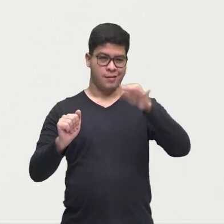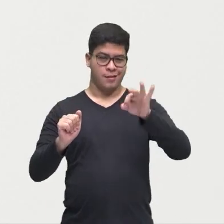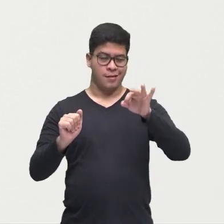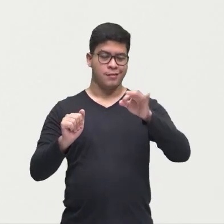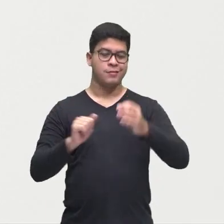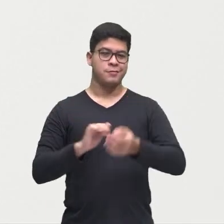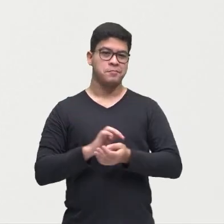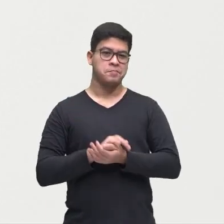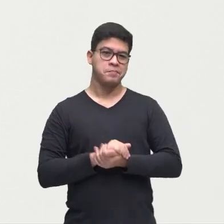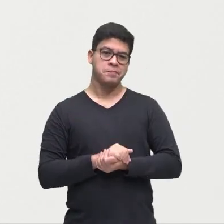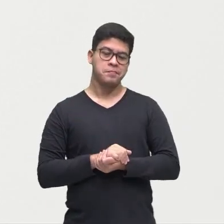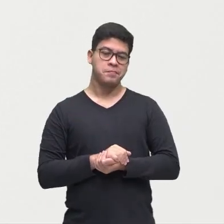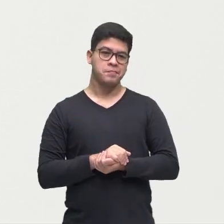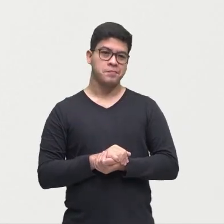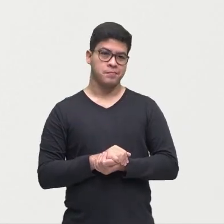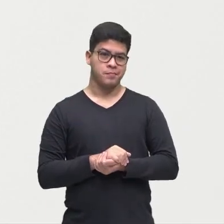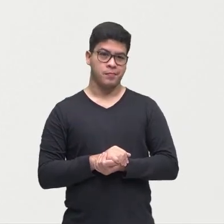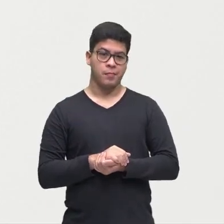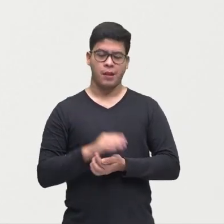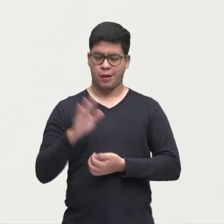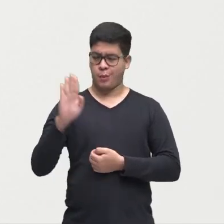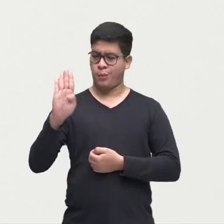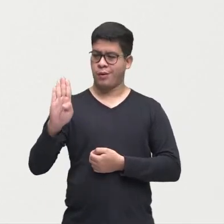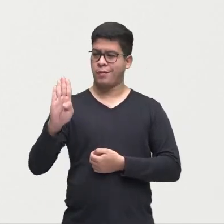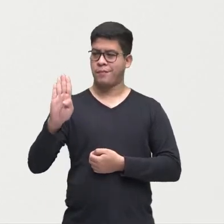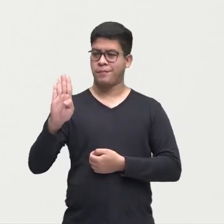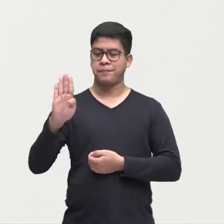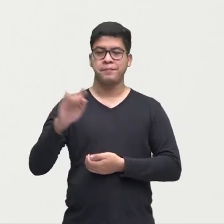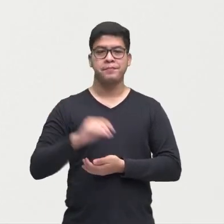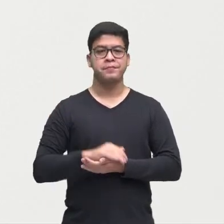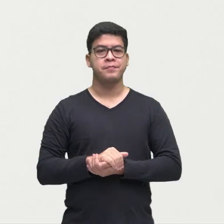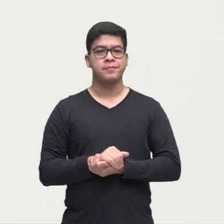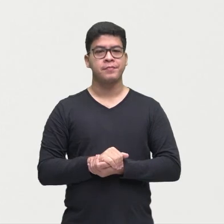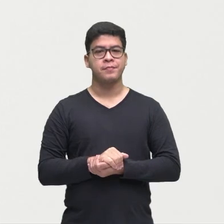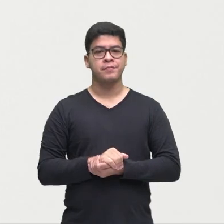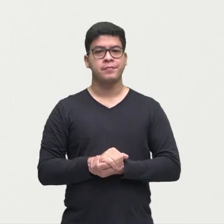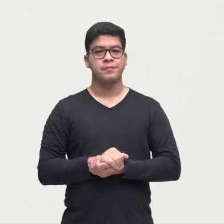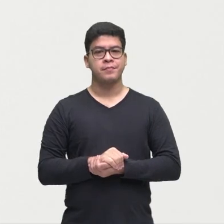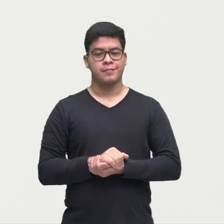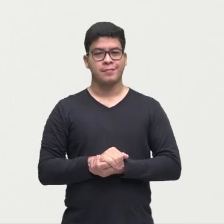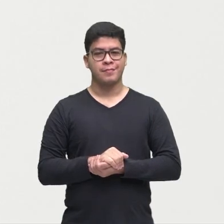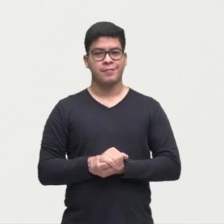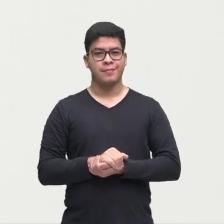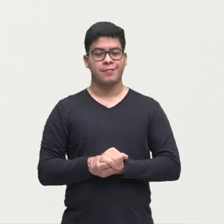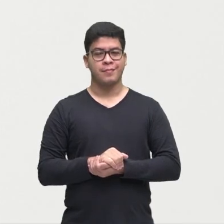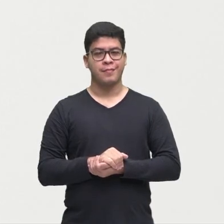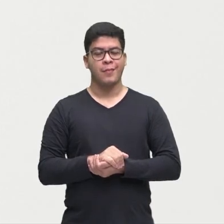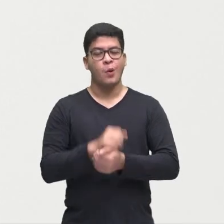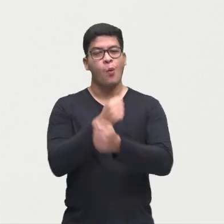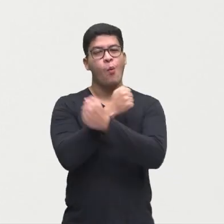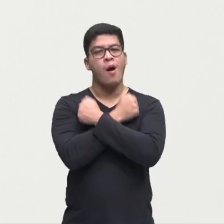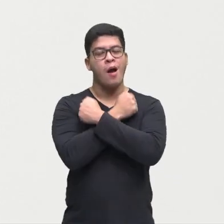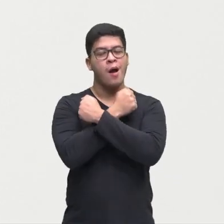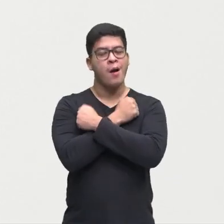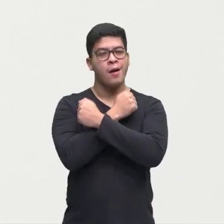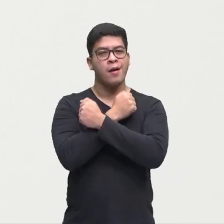né? Letra B agora. Na letra B, um abraço para a professora Dina, Dina Cid, de língua